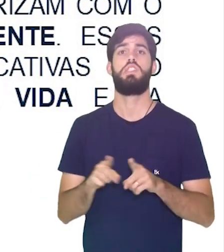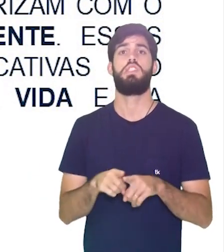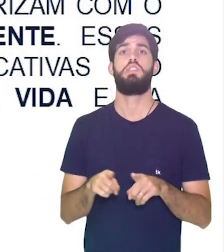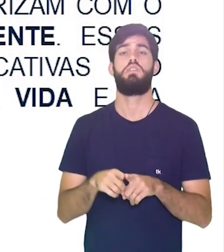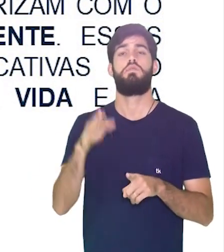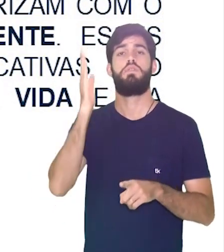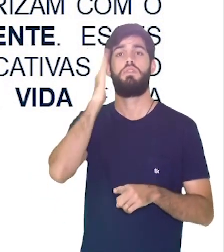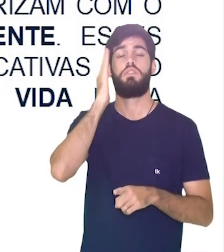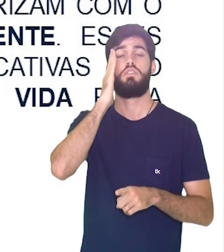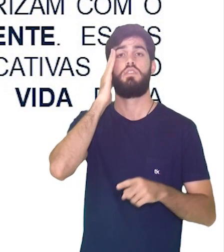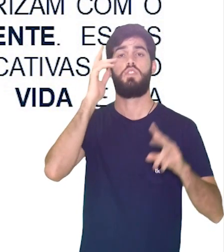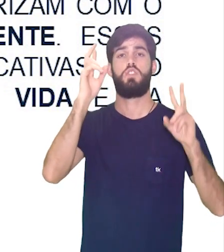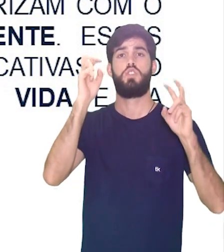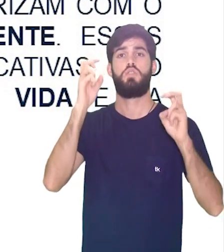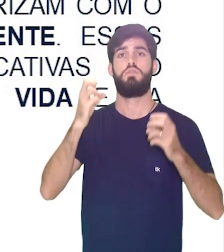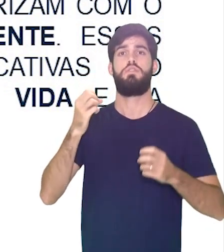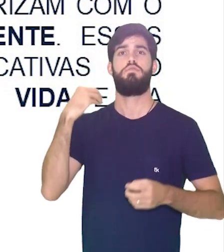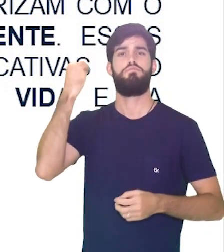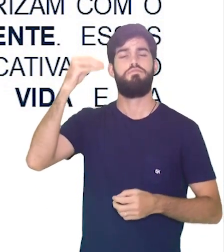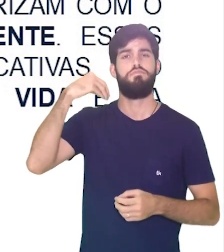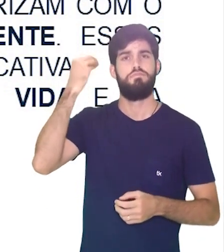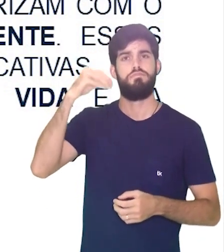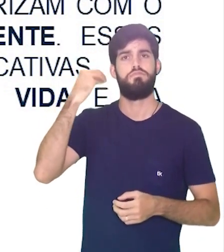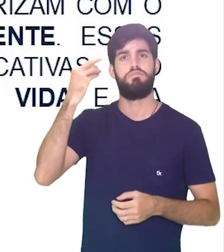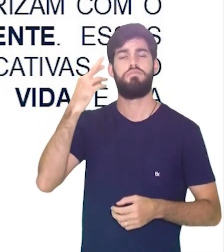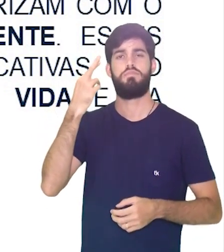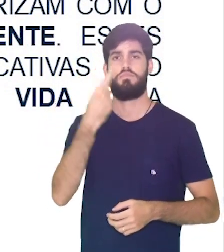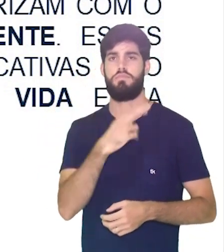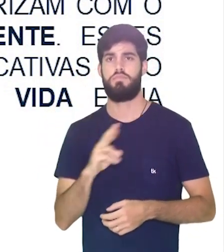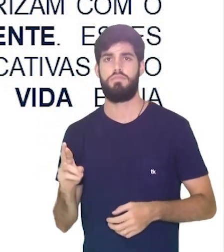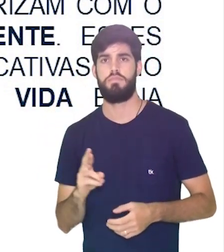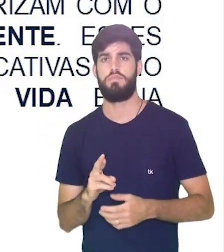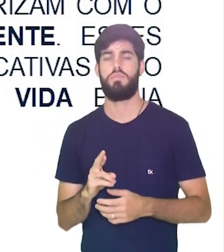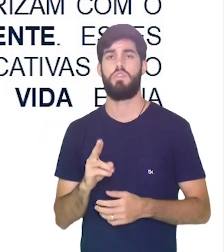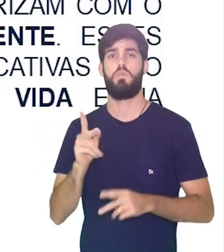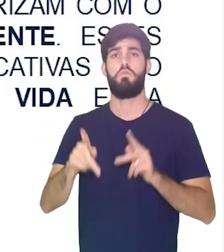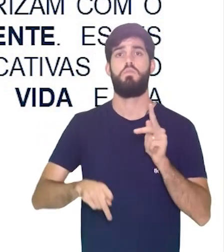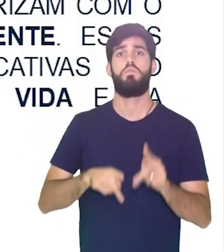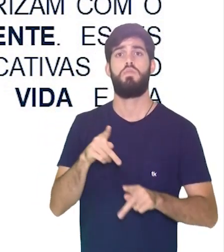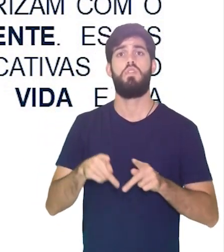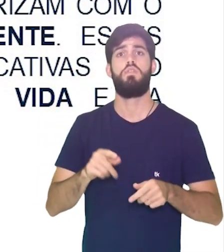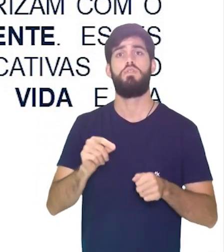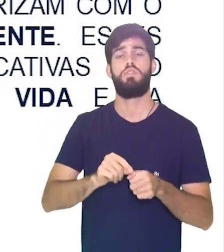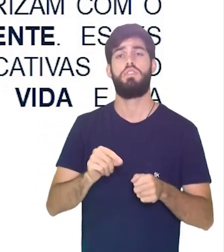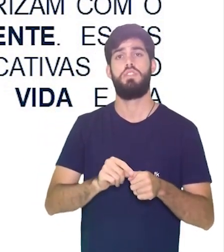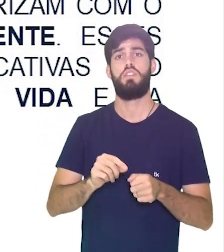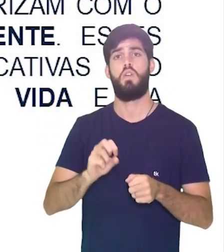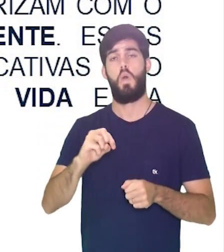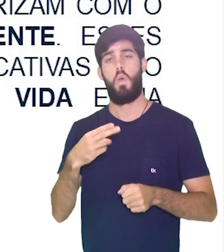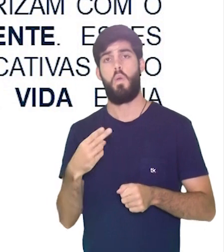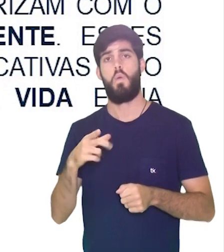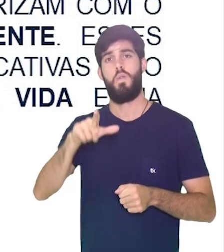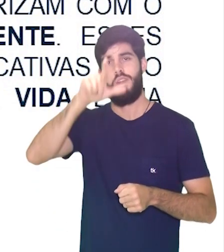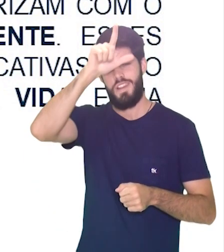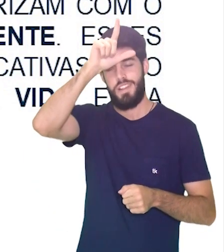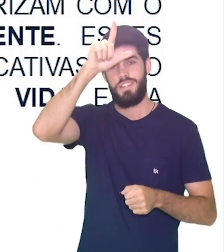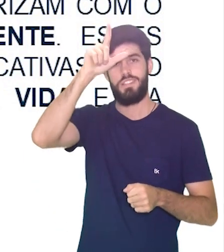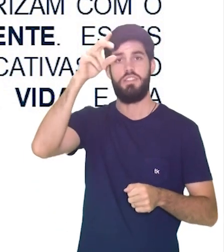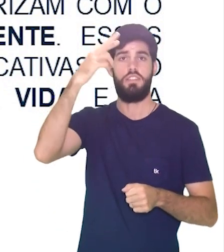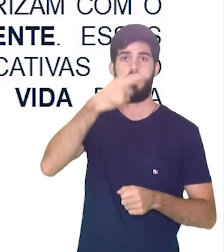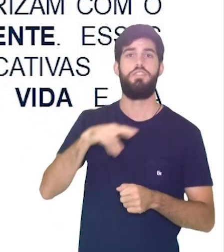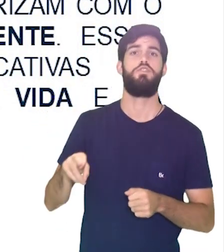conhecimentos e entendimentos sobre experiências religiosas que o povo fez ou que seus